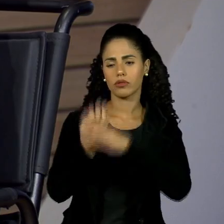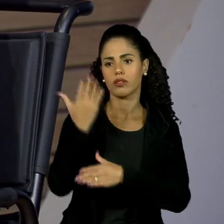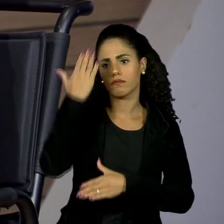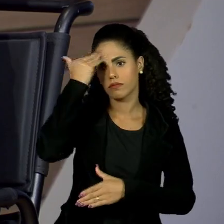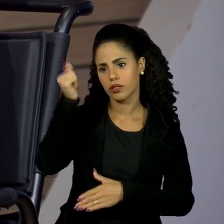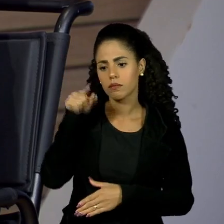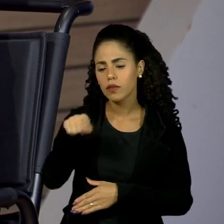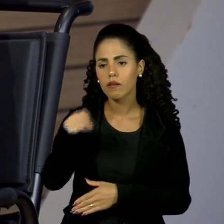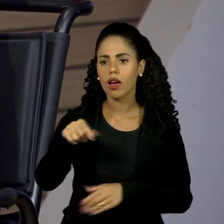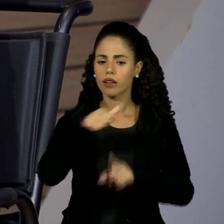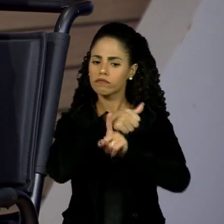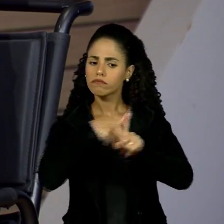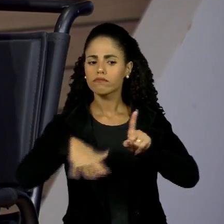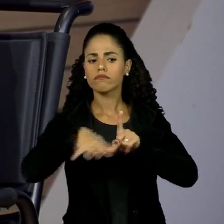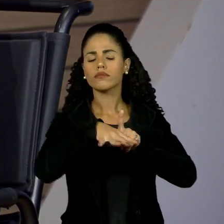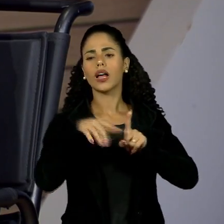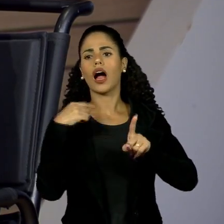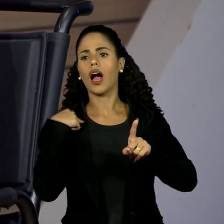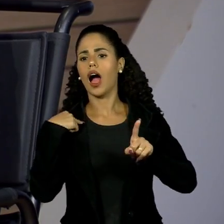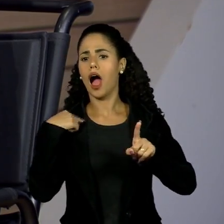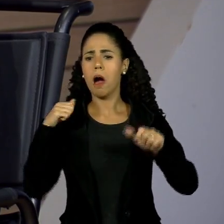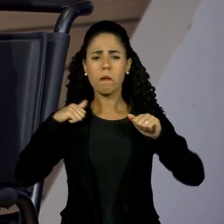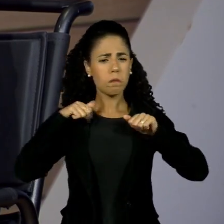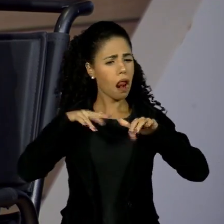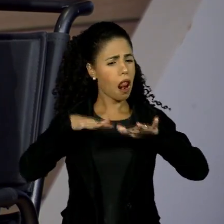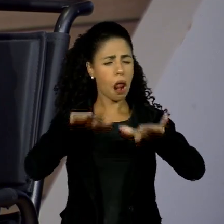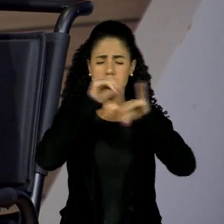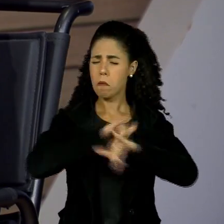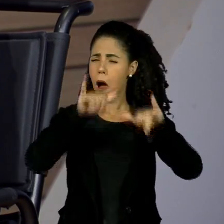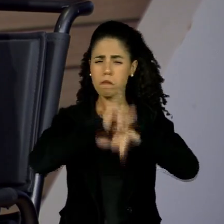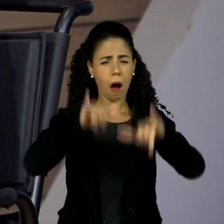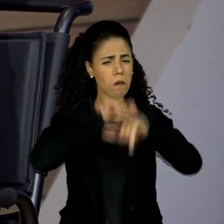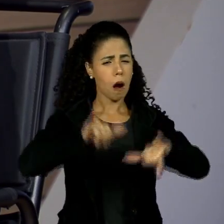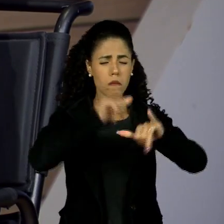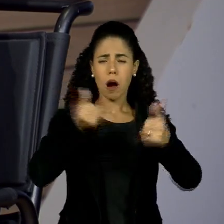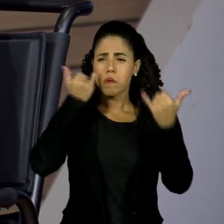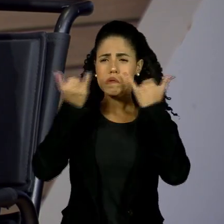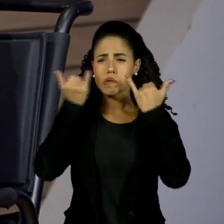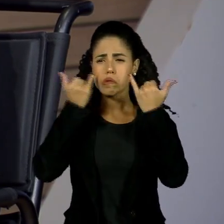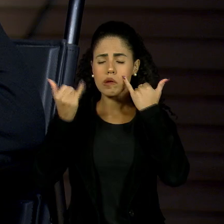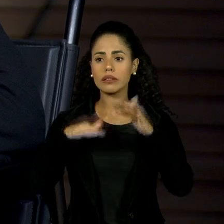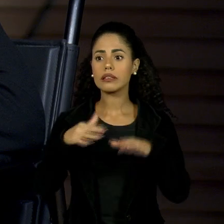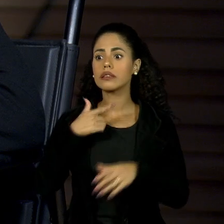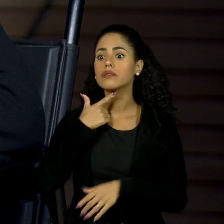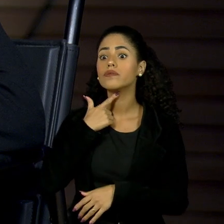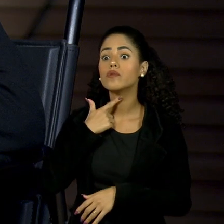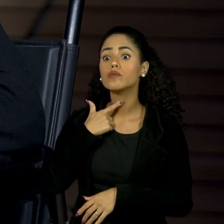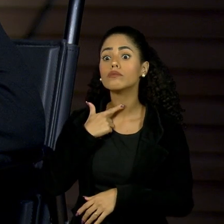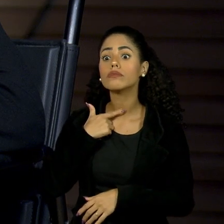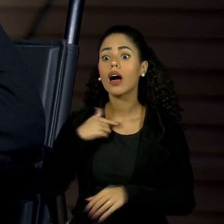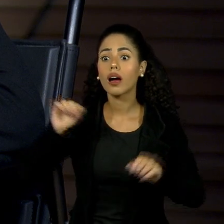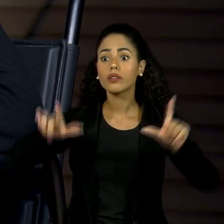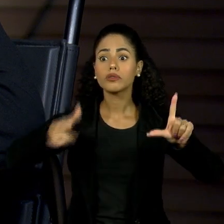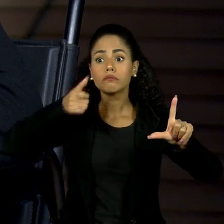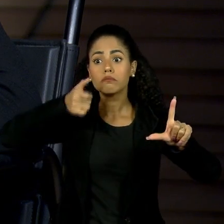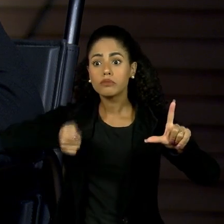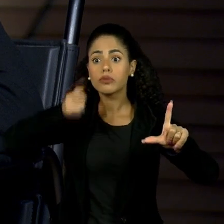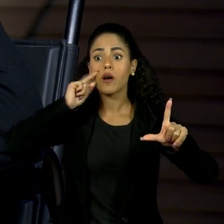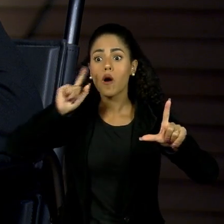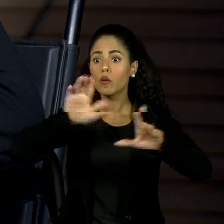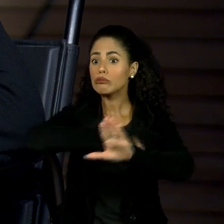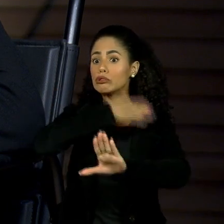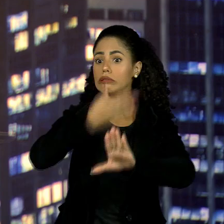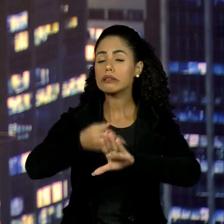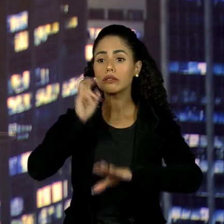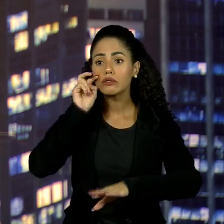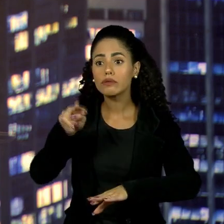sociedade uma sensação de que não está sendo bombardeada. Ele mesmo mencionou, eu mesmo tenho vontade, porque a gente liga a TV e vê o dia inteiro isso. Agora, uma pergunta, e eu